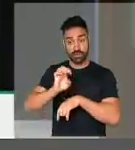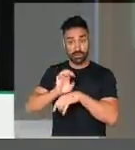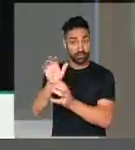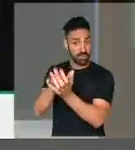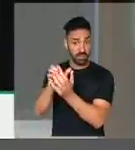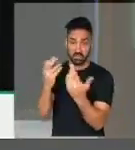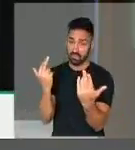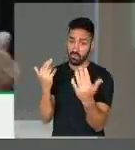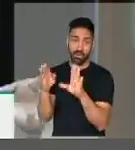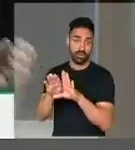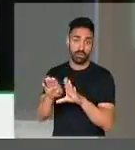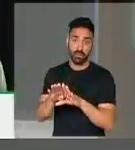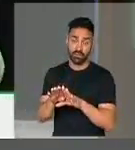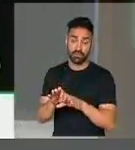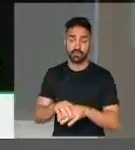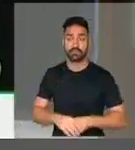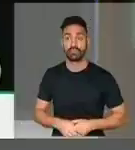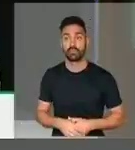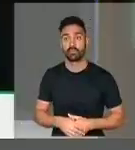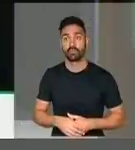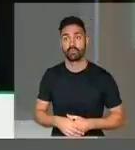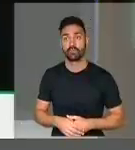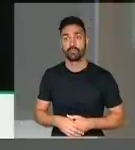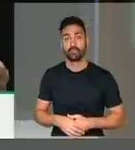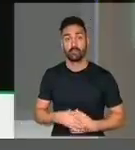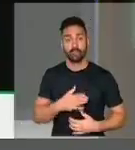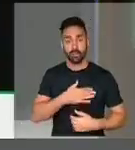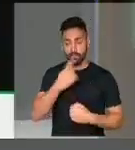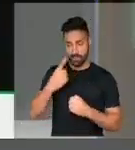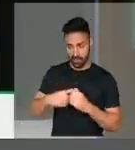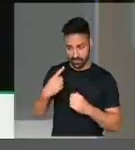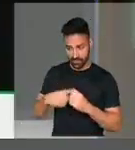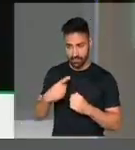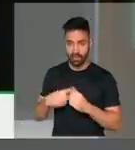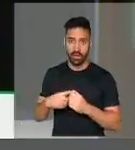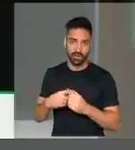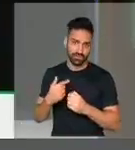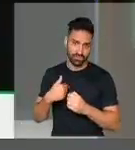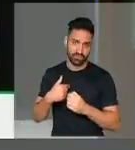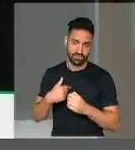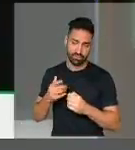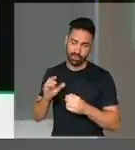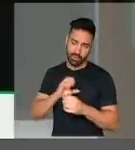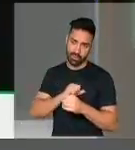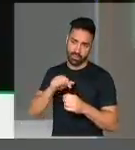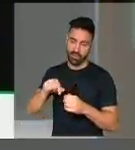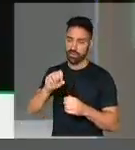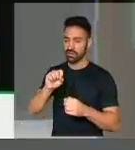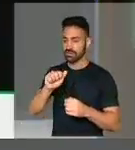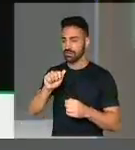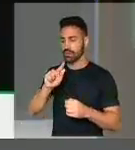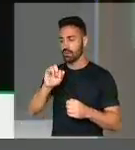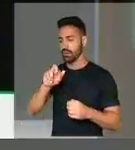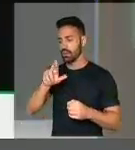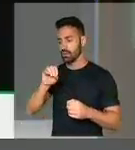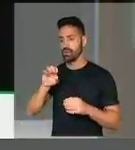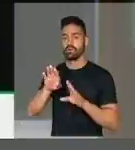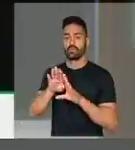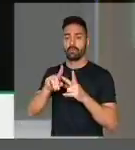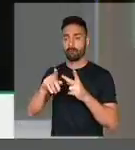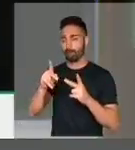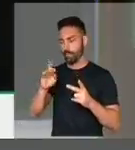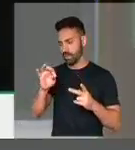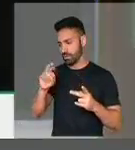é diferente disso. A minha querida cidade que me abraçou, Salgueiro, Petrolina, da mesma